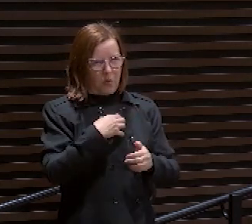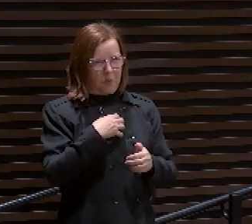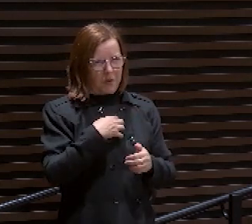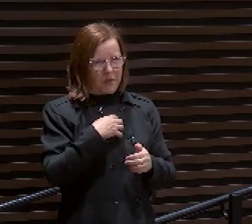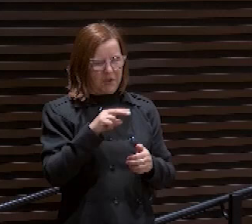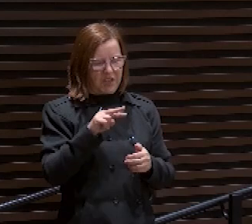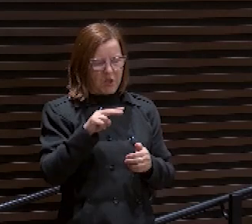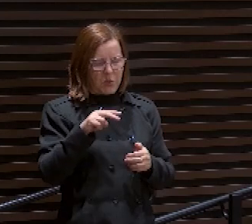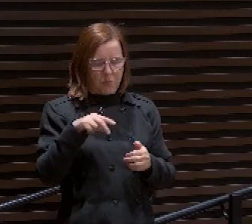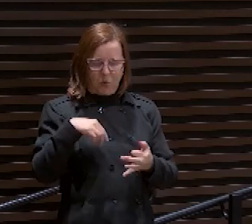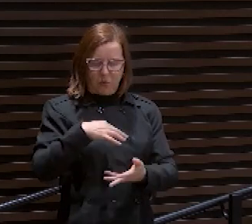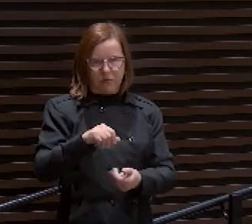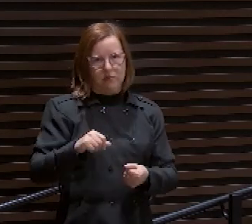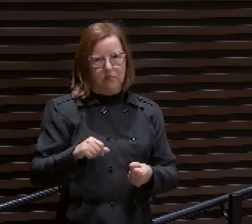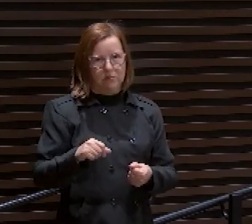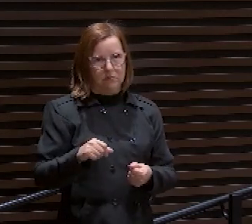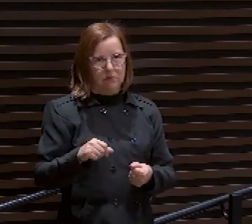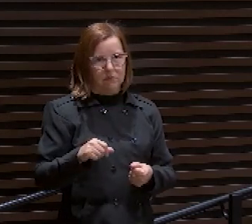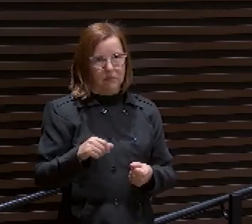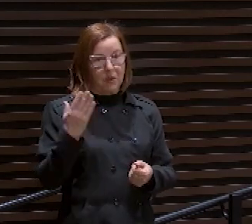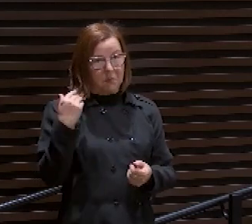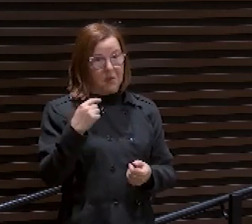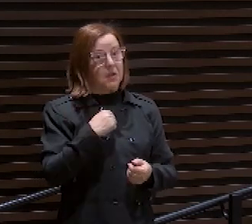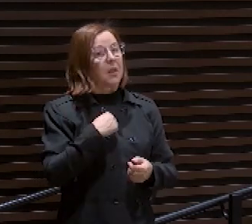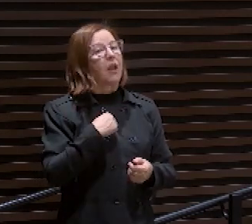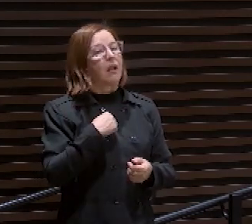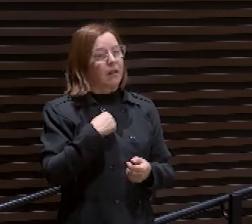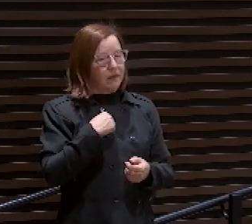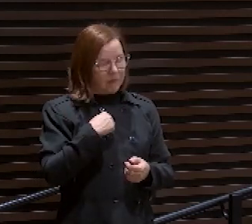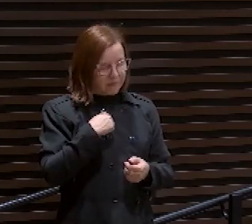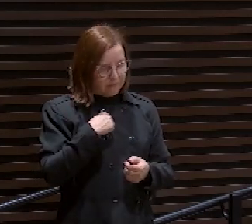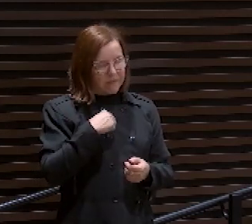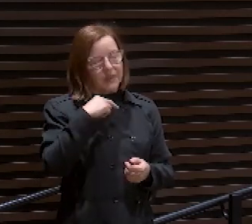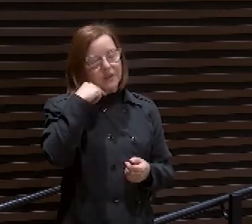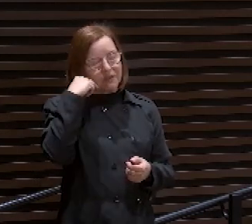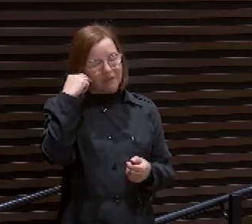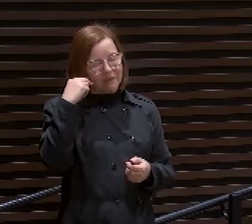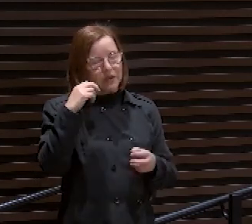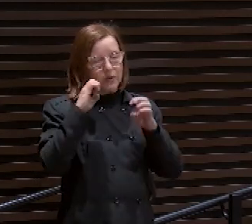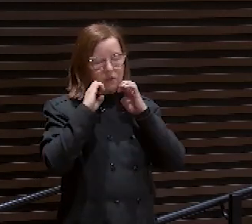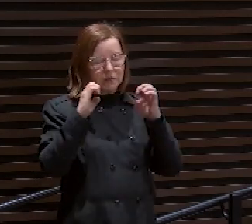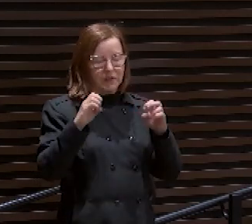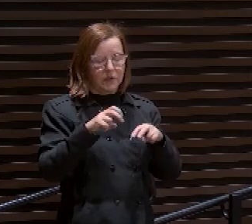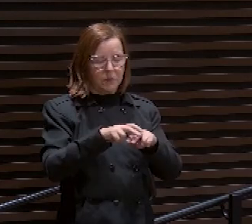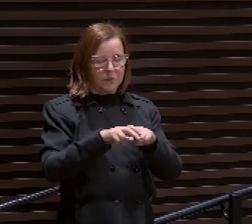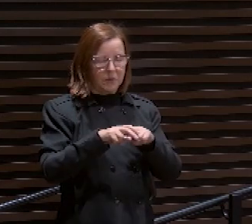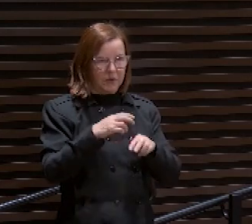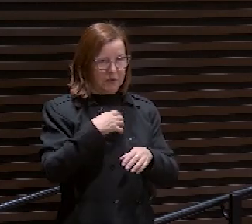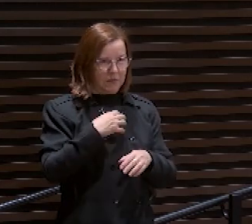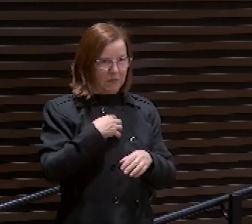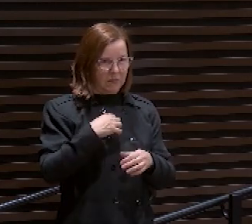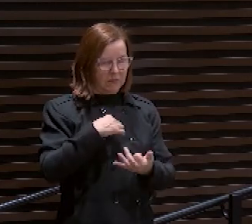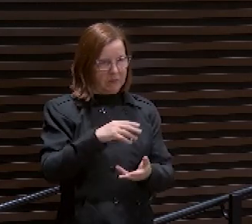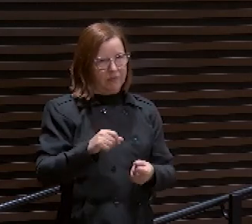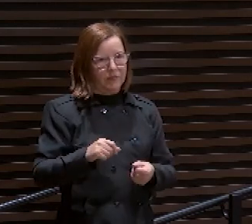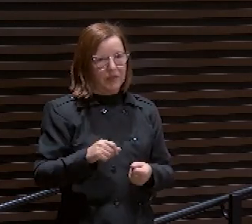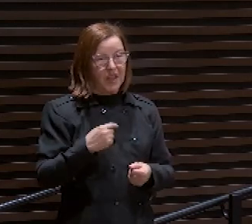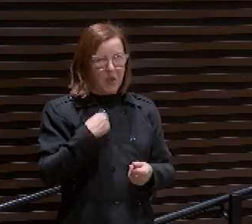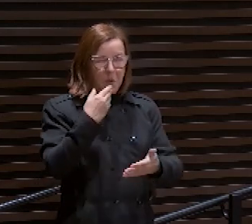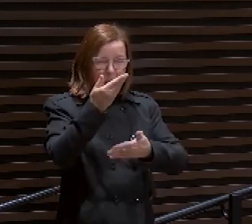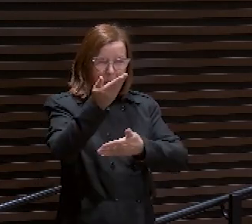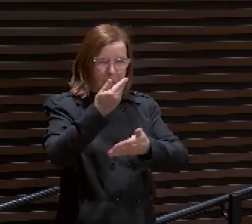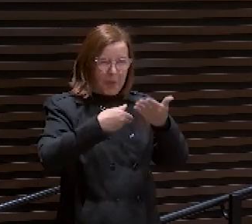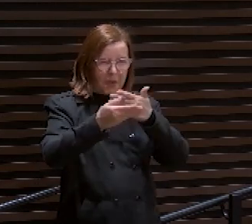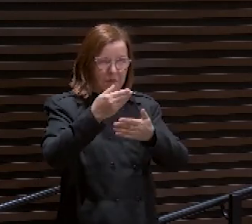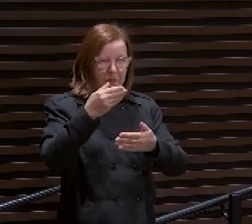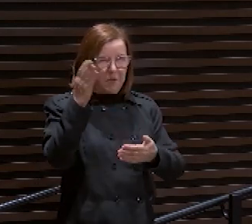Esses dias eu envergonhei o Evangelho com atitudes mundanas. A minha esposa sabe o que aconteceu. Eu retribuí o mal com o mal, a